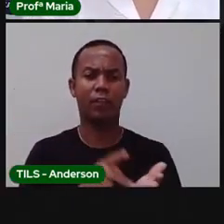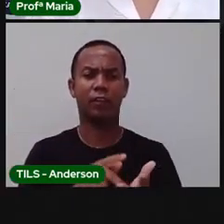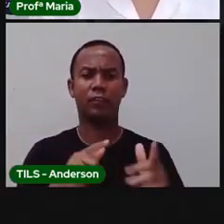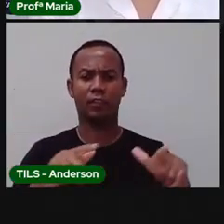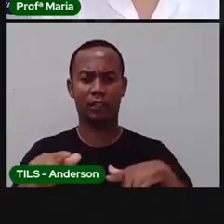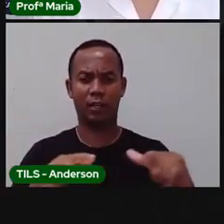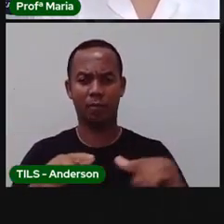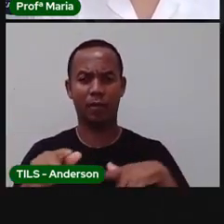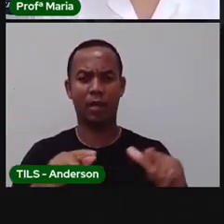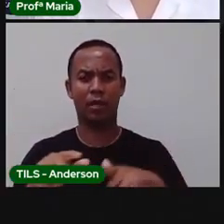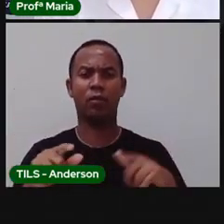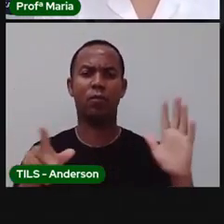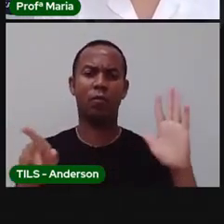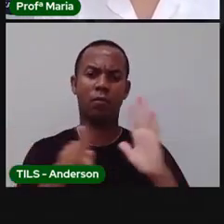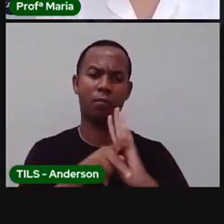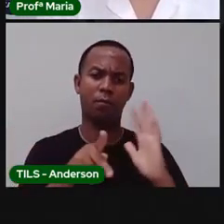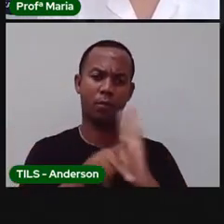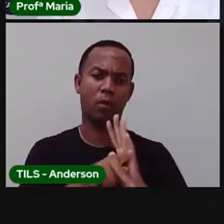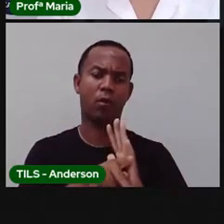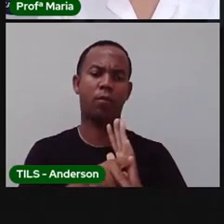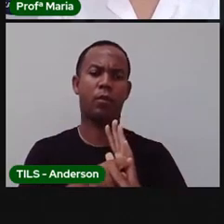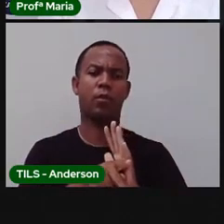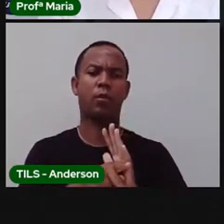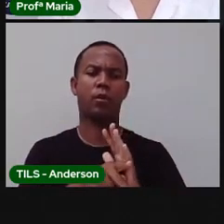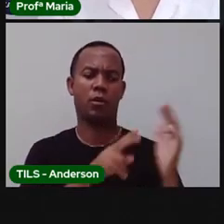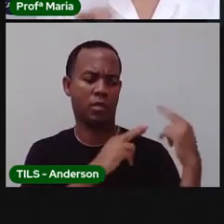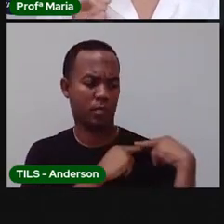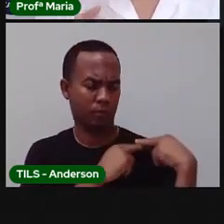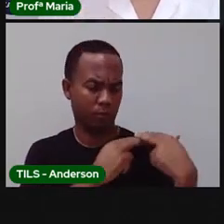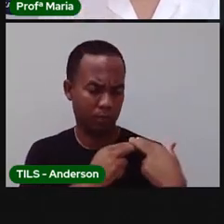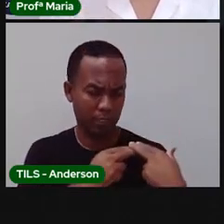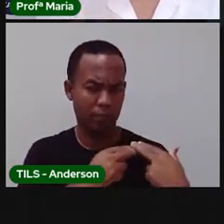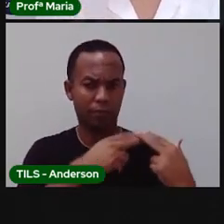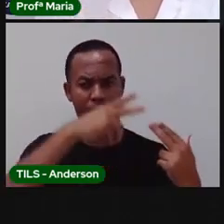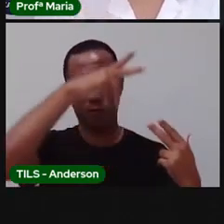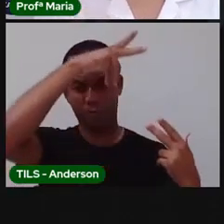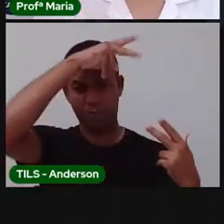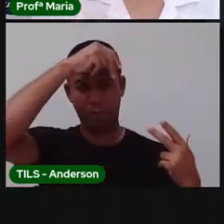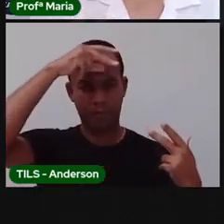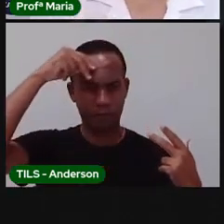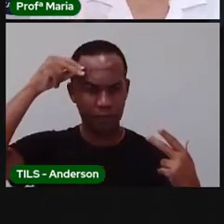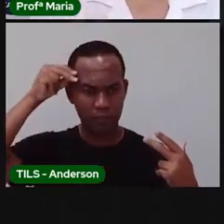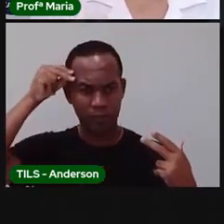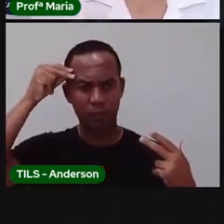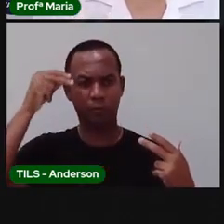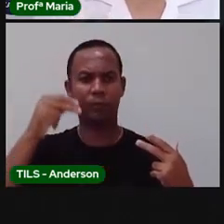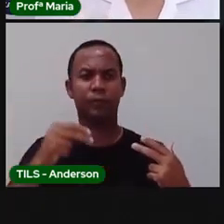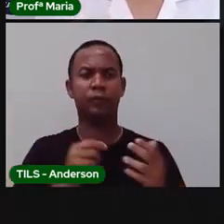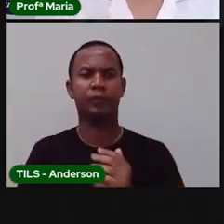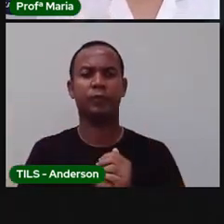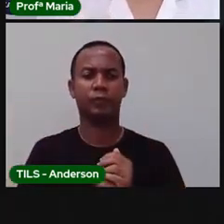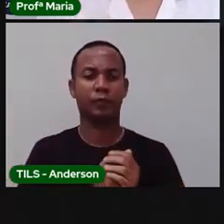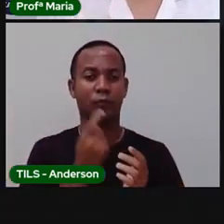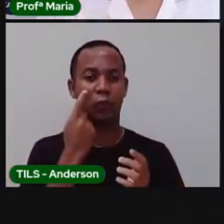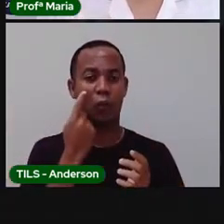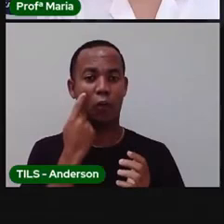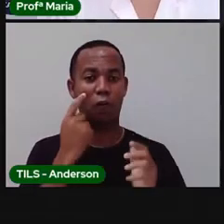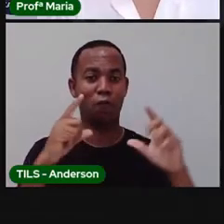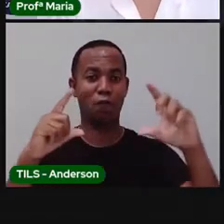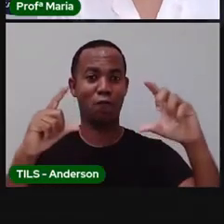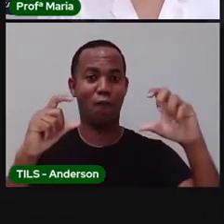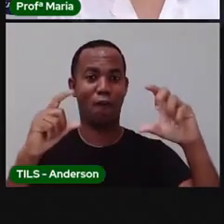exclusivos da prefeitura, que é o prefeito que é o responsável. E aí temos a foto da nossa prefeitura. Eita, que essa